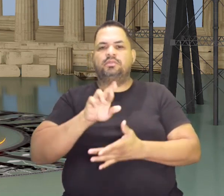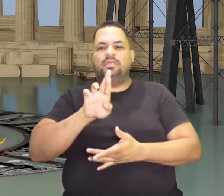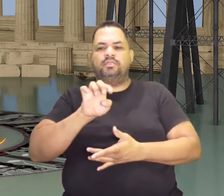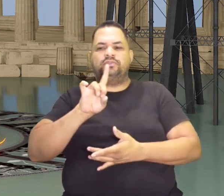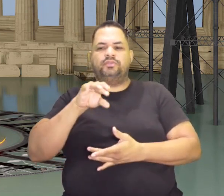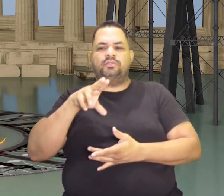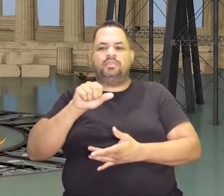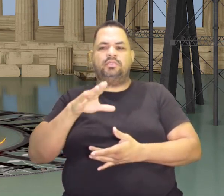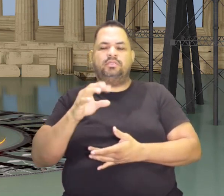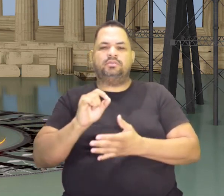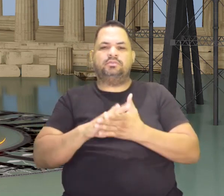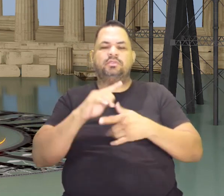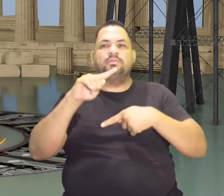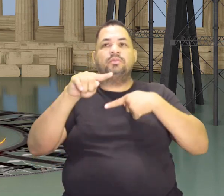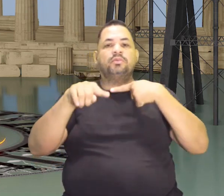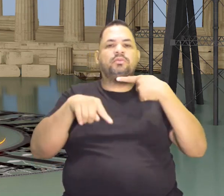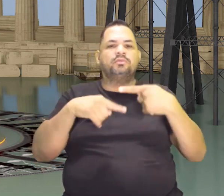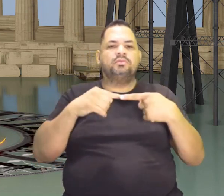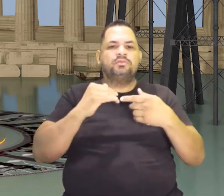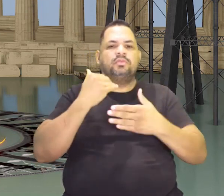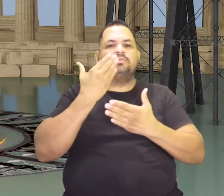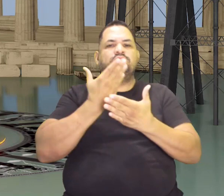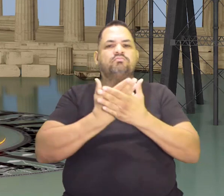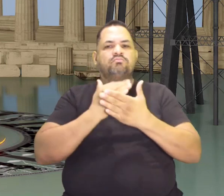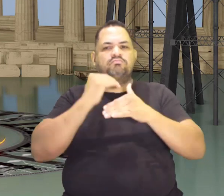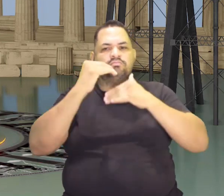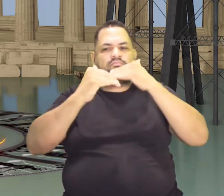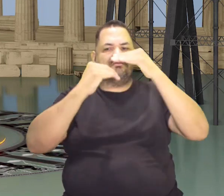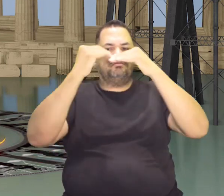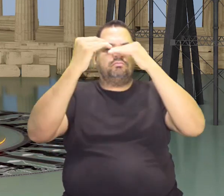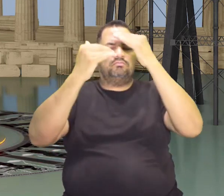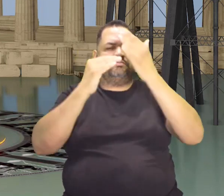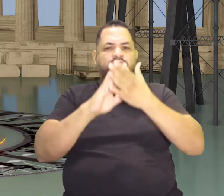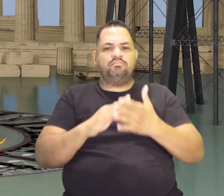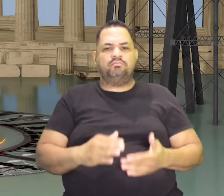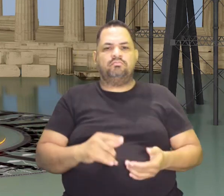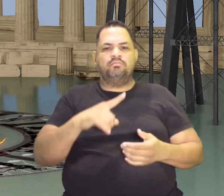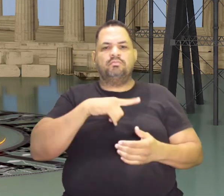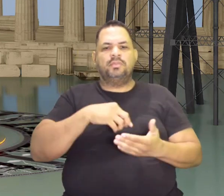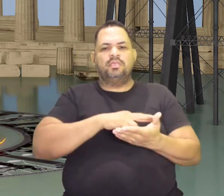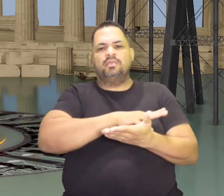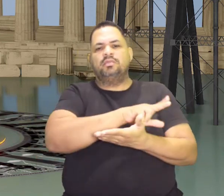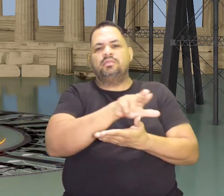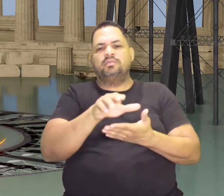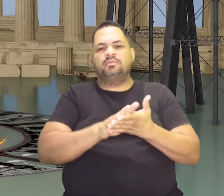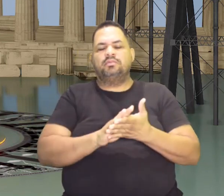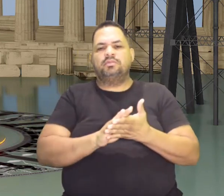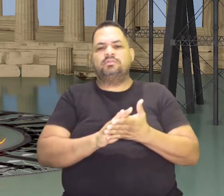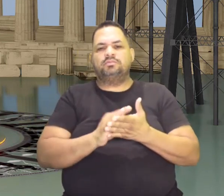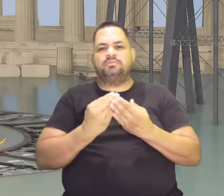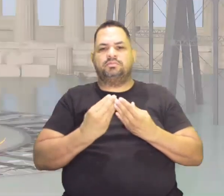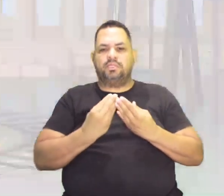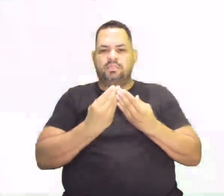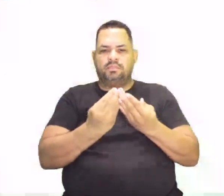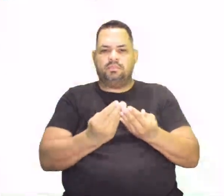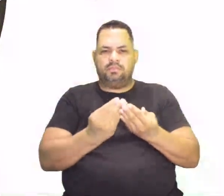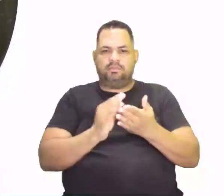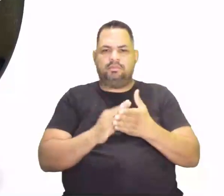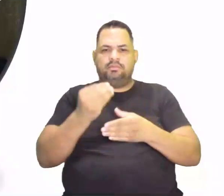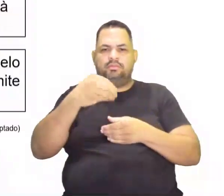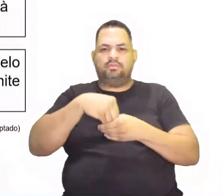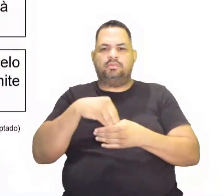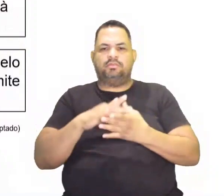vocês vão além para conhecer ele. Ele tem muita coisa a oferecer no âmbito da filosofia, né? Vamos lá, olha aí.